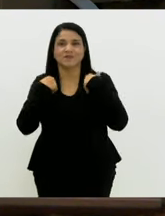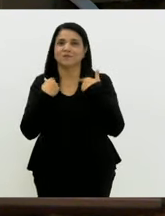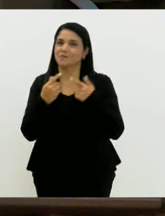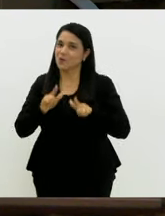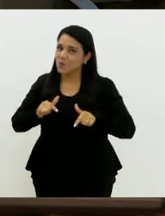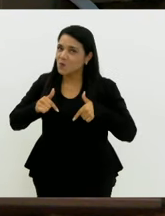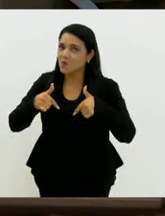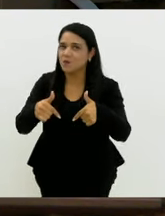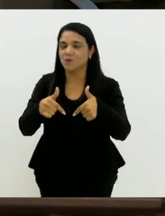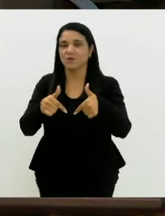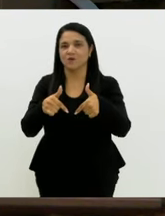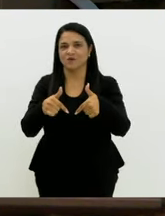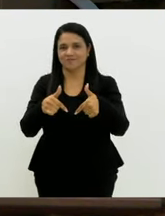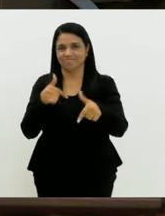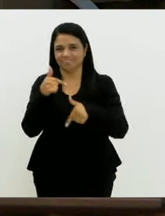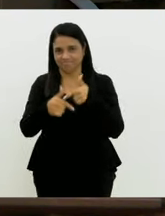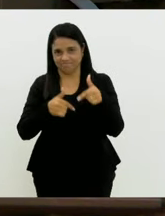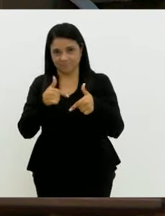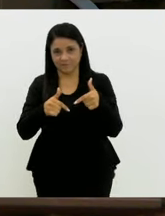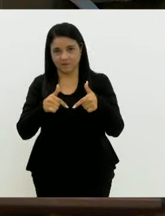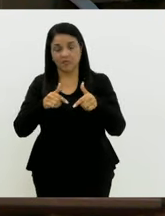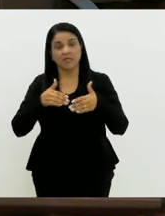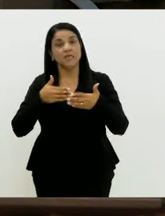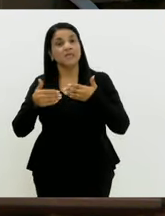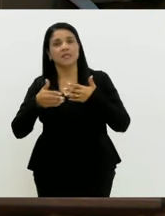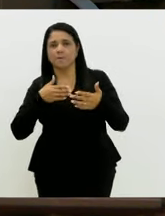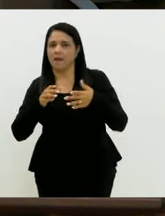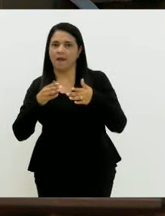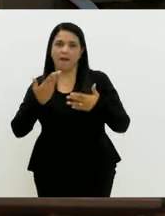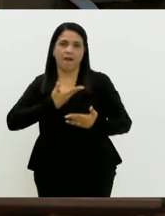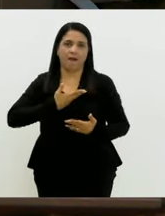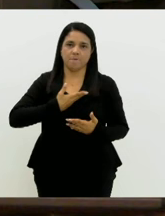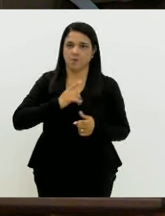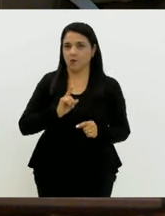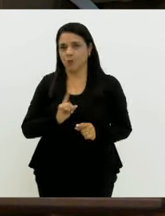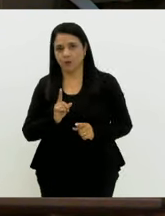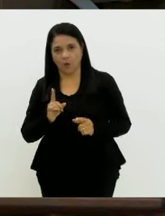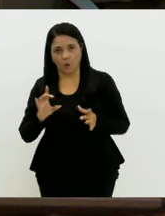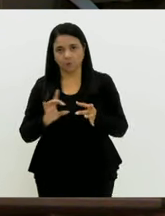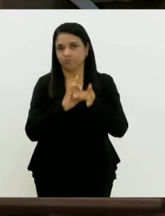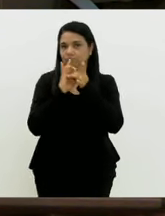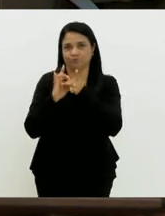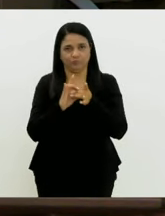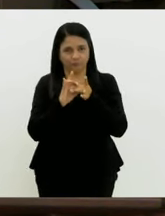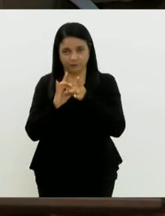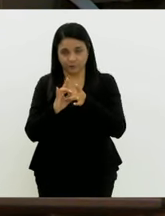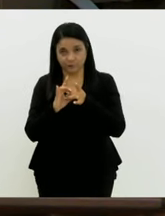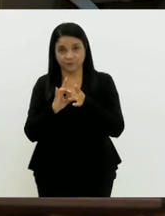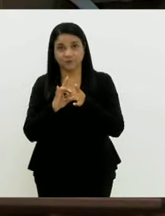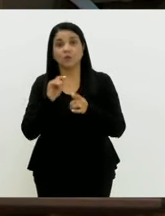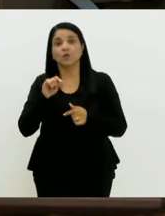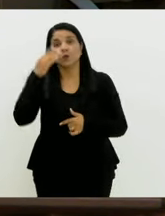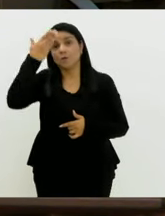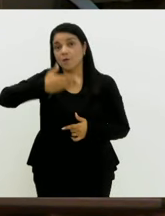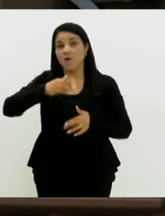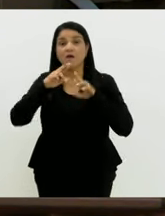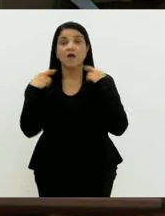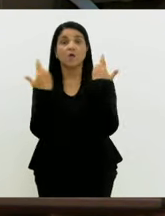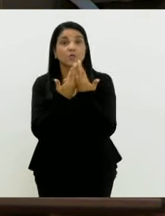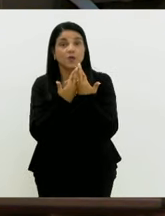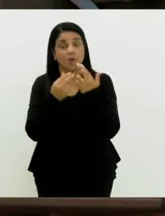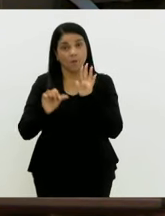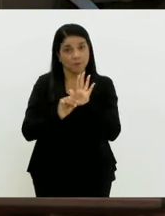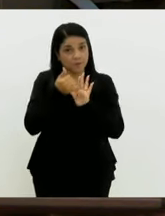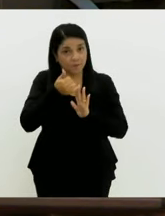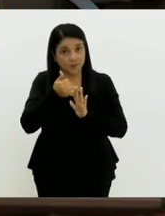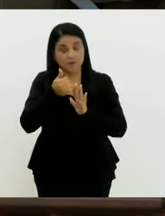funções, independente da amizade que nos une. Prova disso foi a primeira reunião que a gente fez ali dentro da